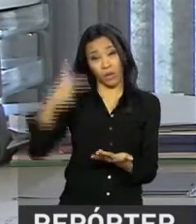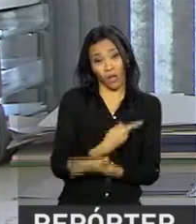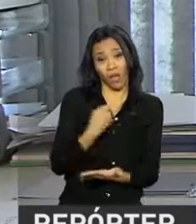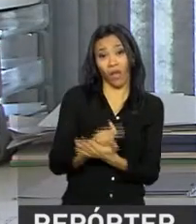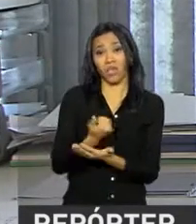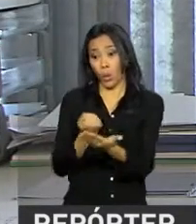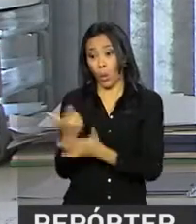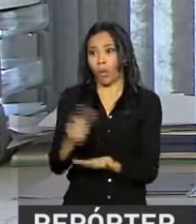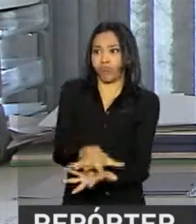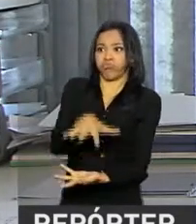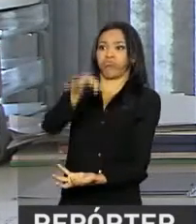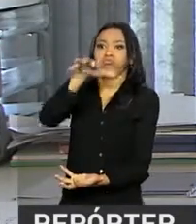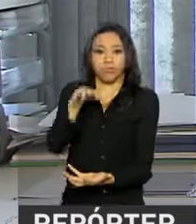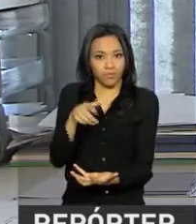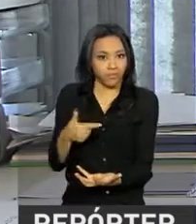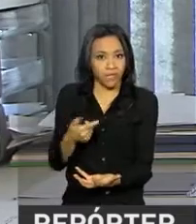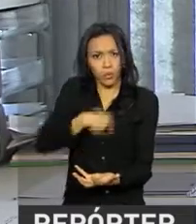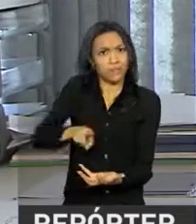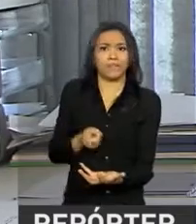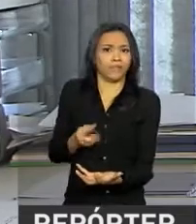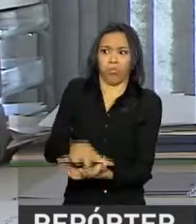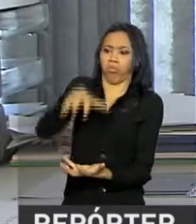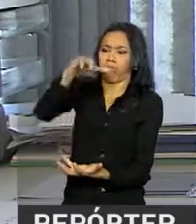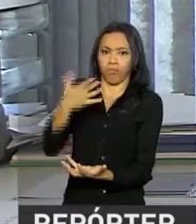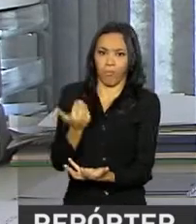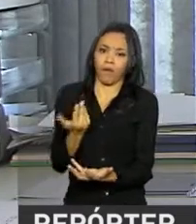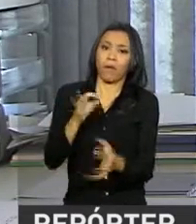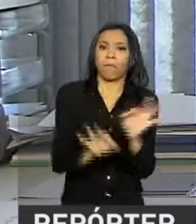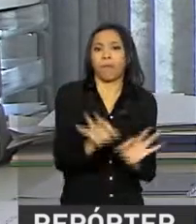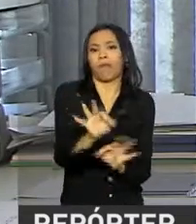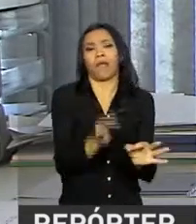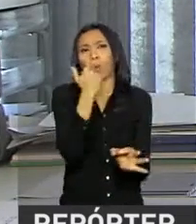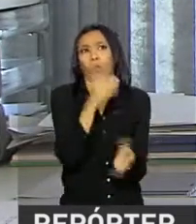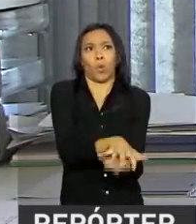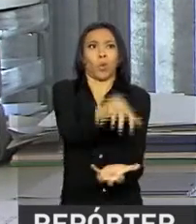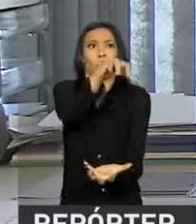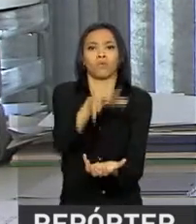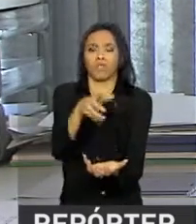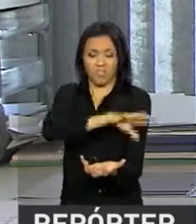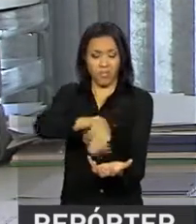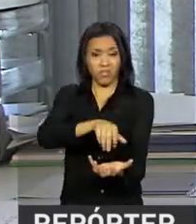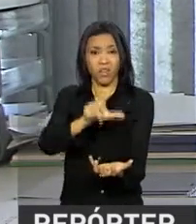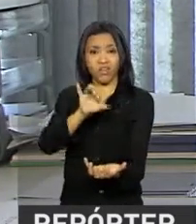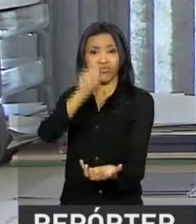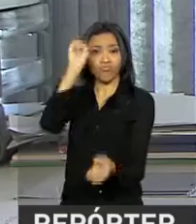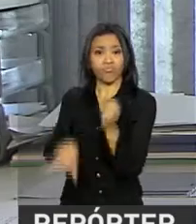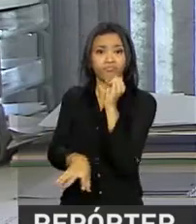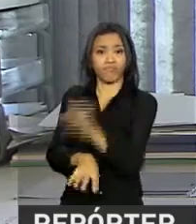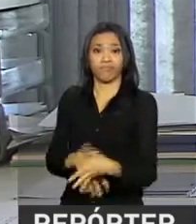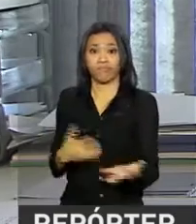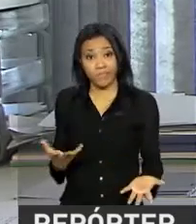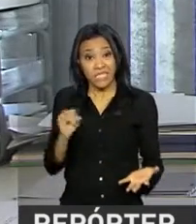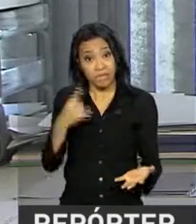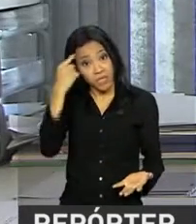ainda de comprar demais muito mais do que nós precisamos de preparar o alimento em demasia e acabamos jogando muita coisa fora então se nós pensarmos